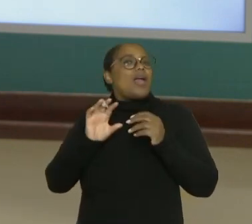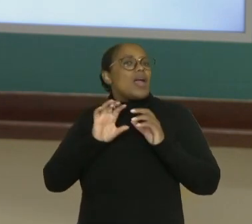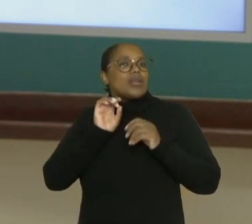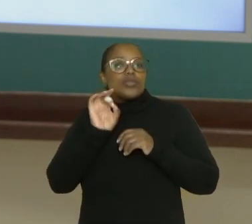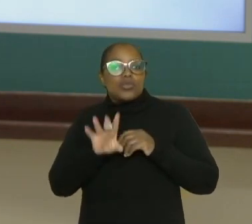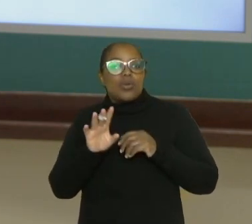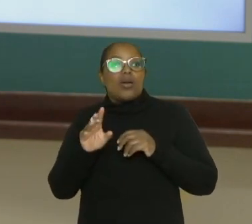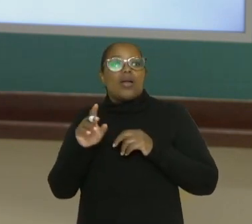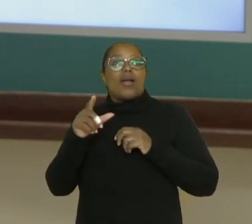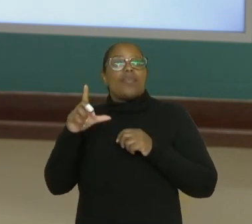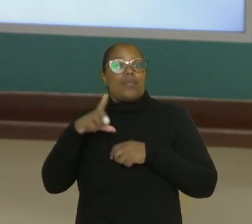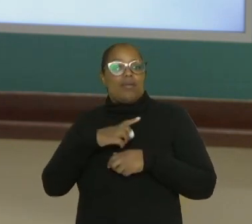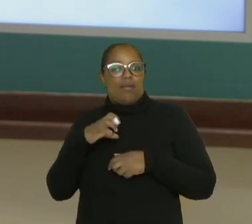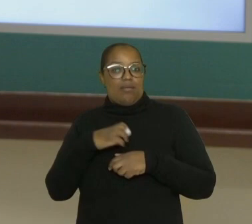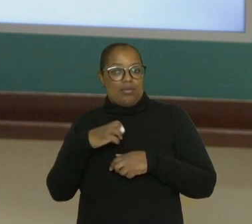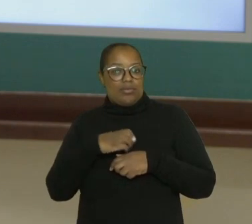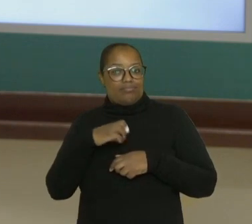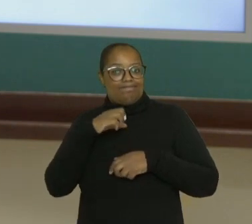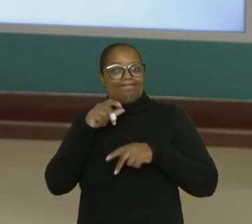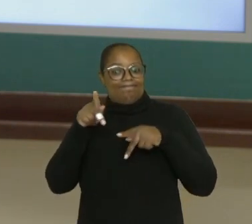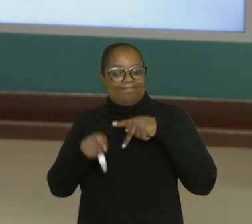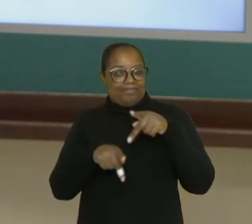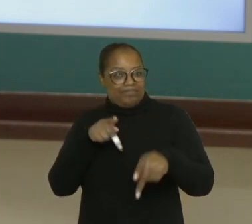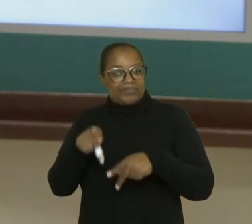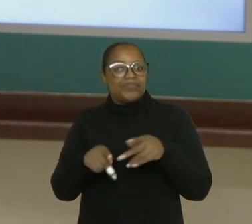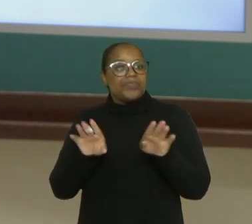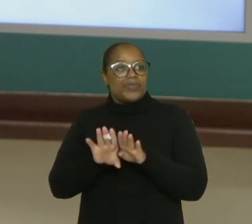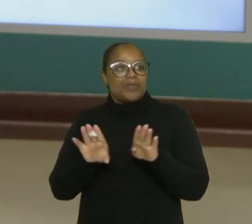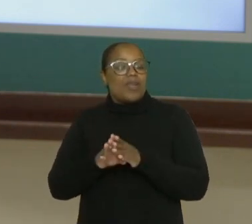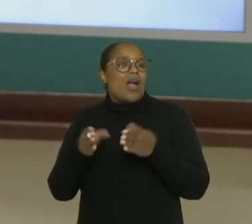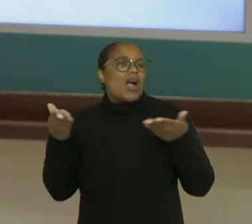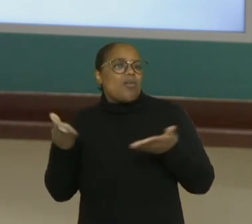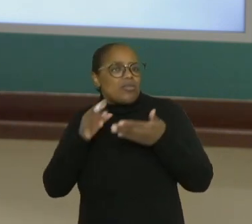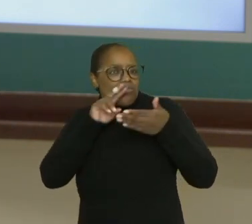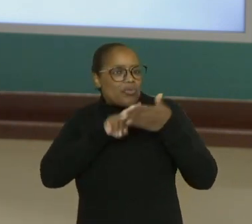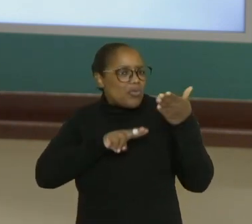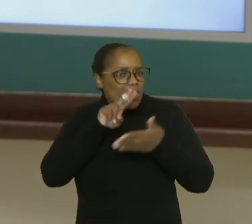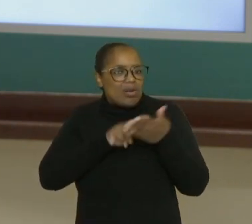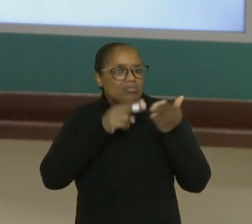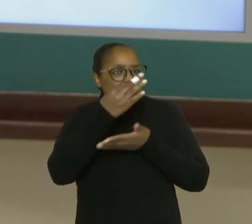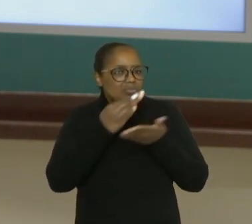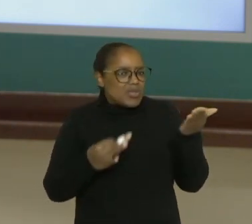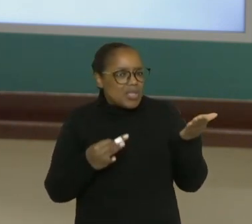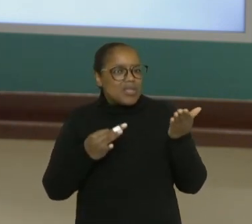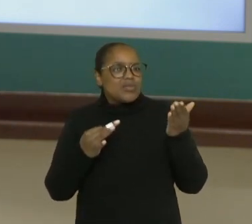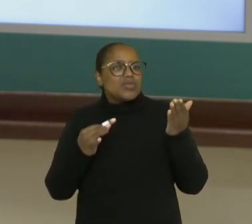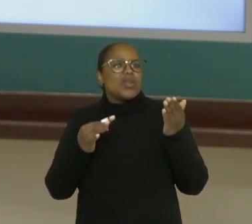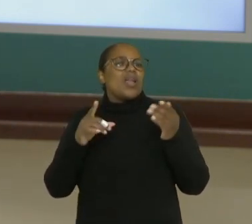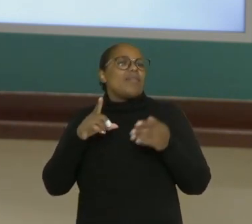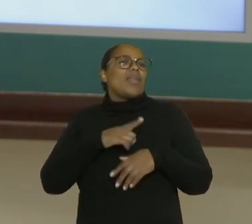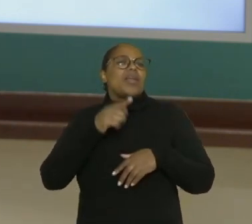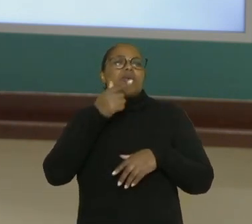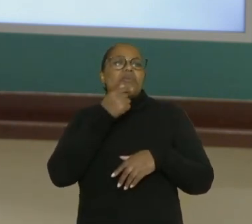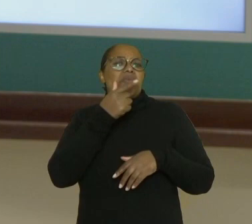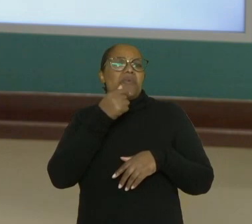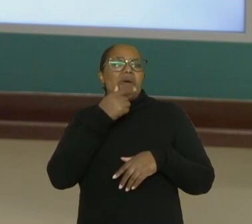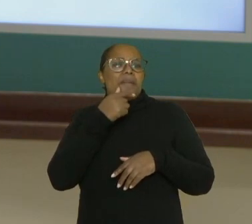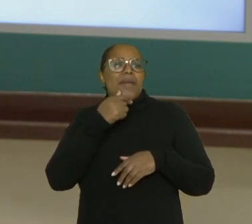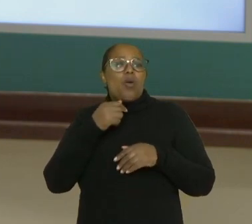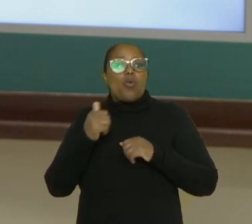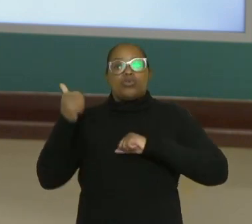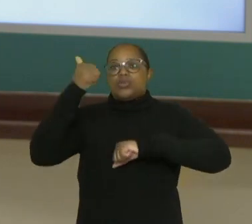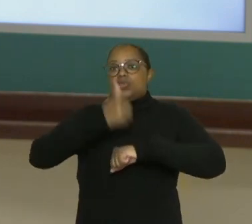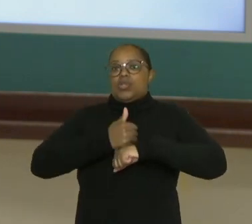a sua ética. Agora, eu vou ler para vocês uma citação de um xamã, de um pajé, de